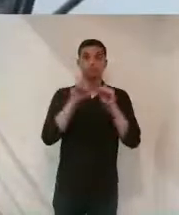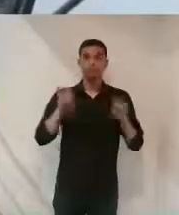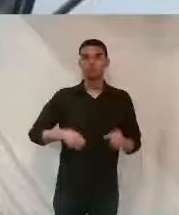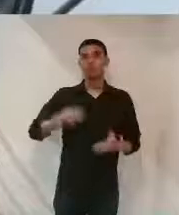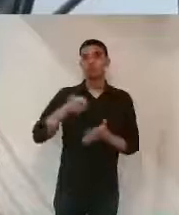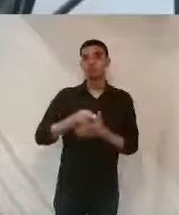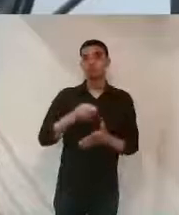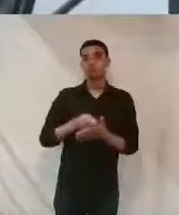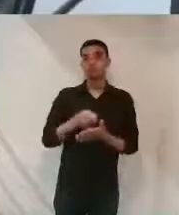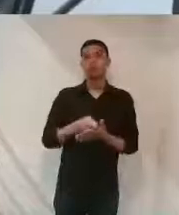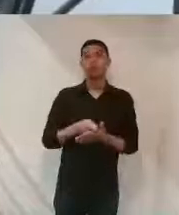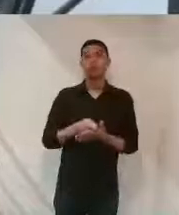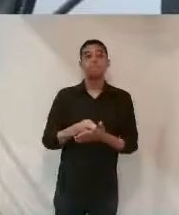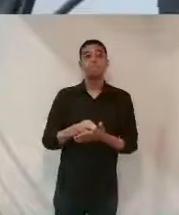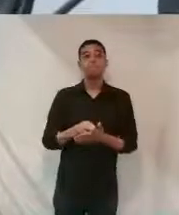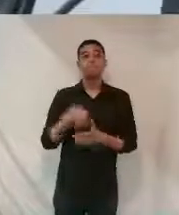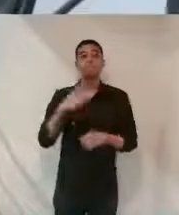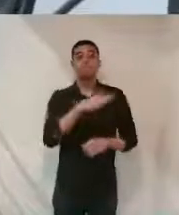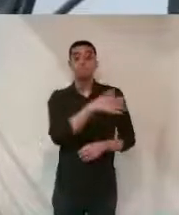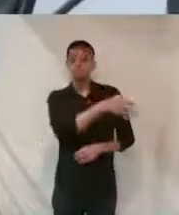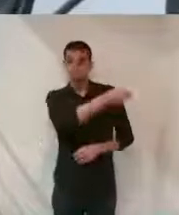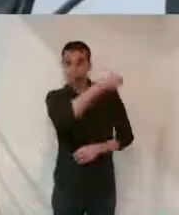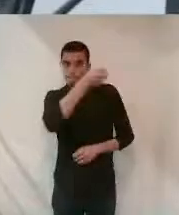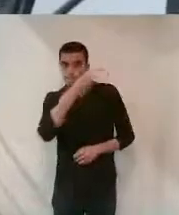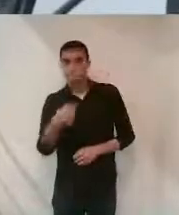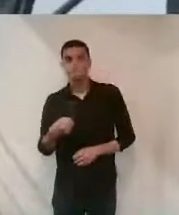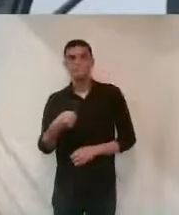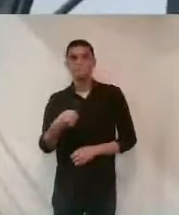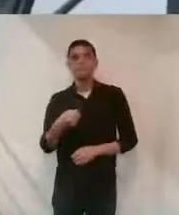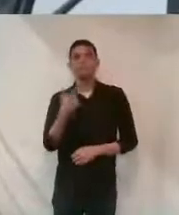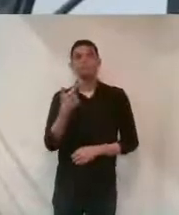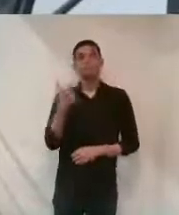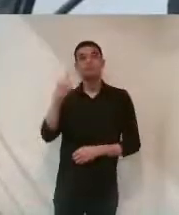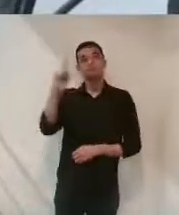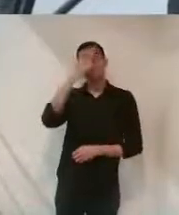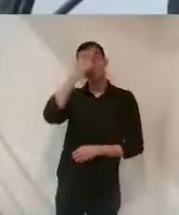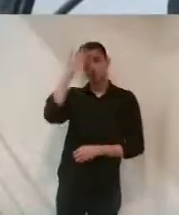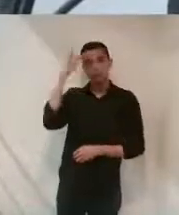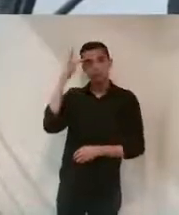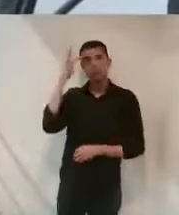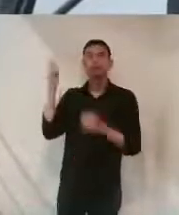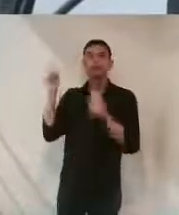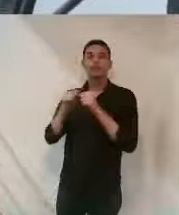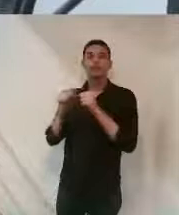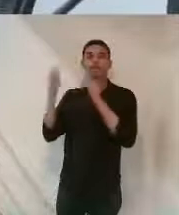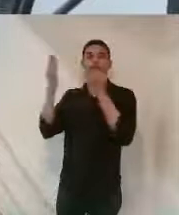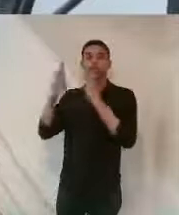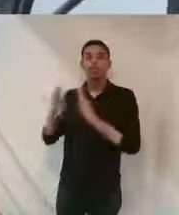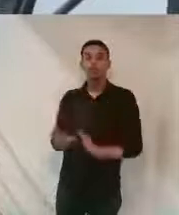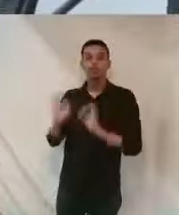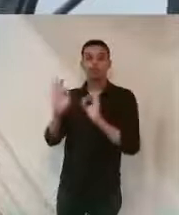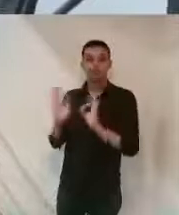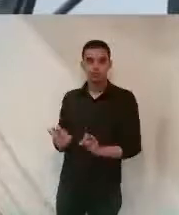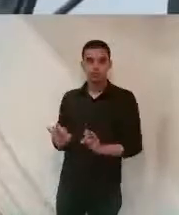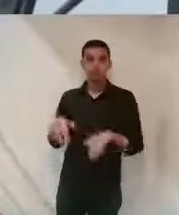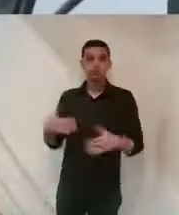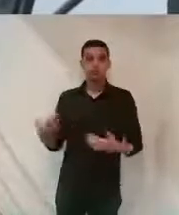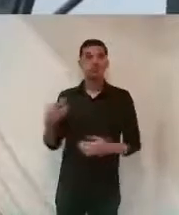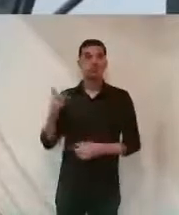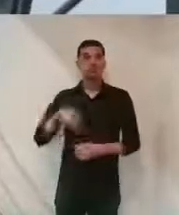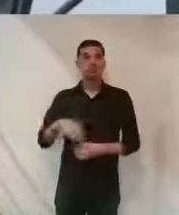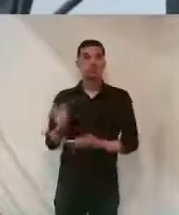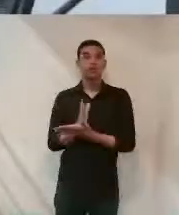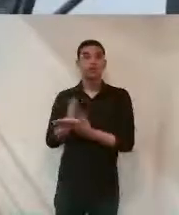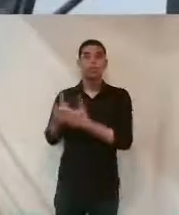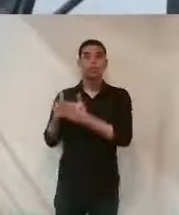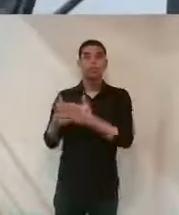uma auditoria de terceira parte, verificando ali todo o processo daquela entidade gestora. Então, são travas colocadas através